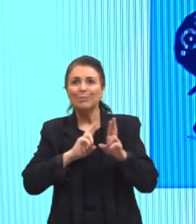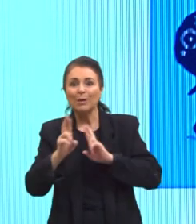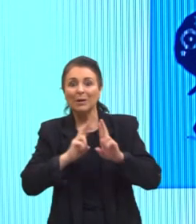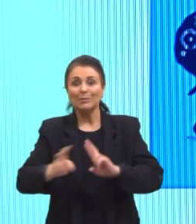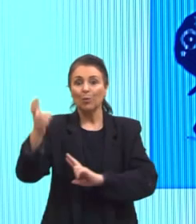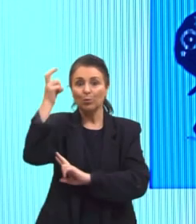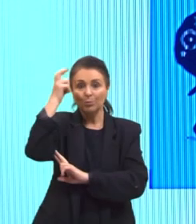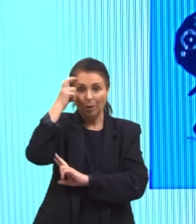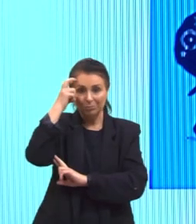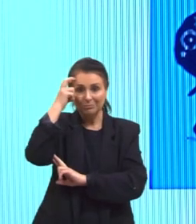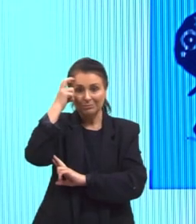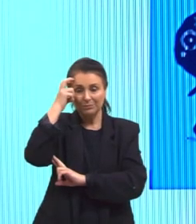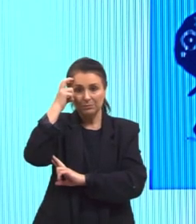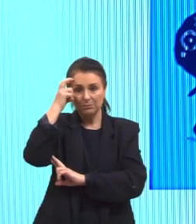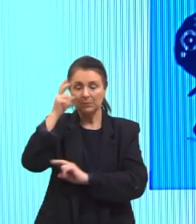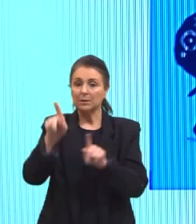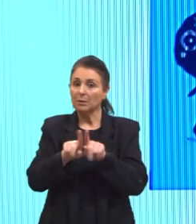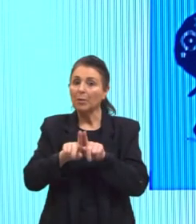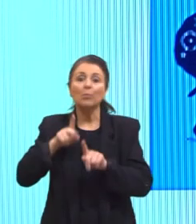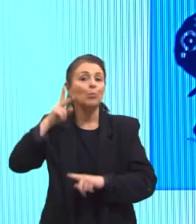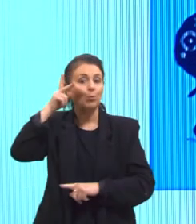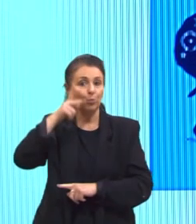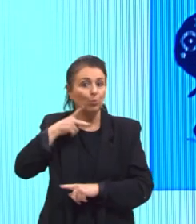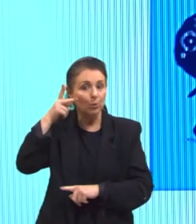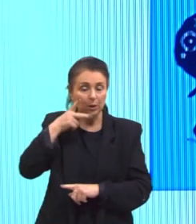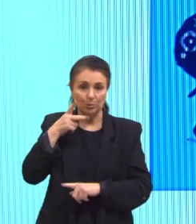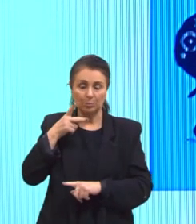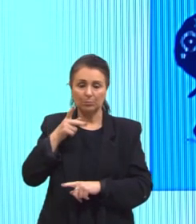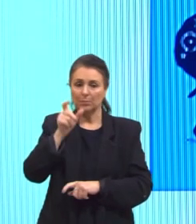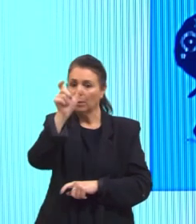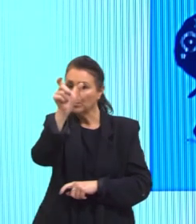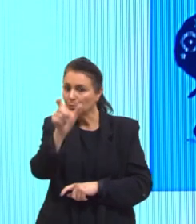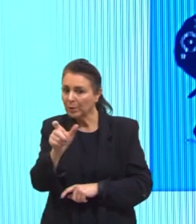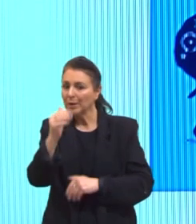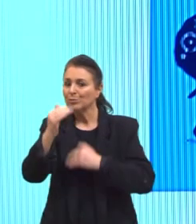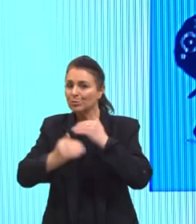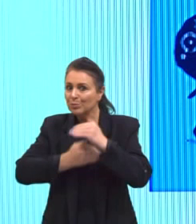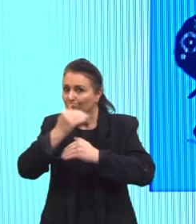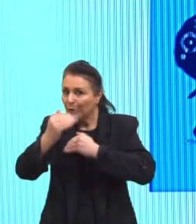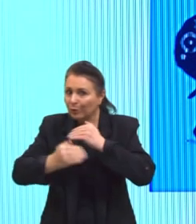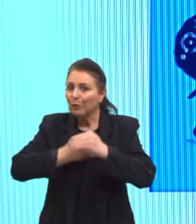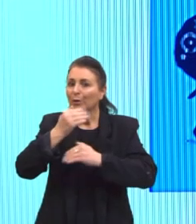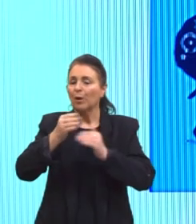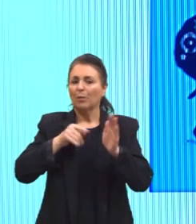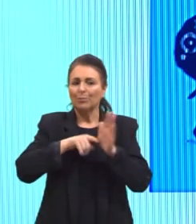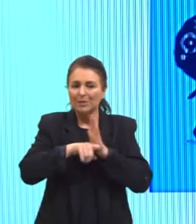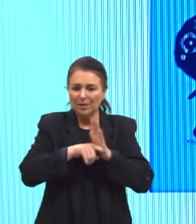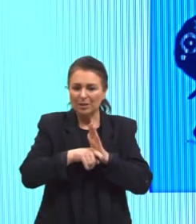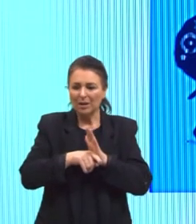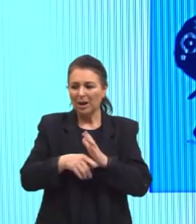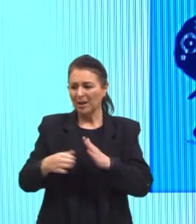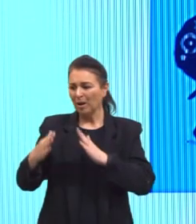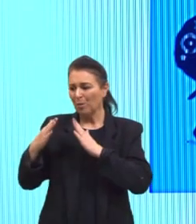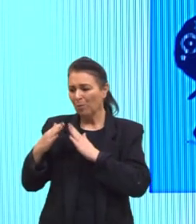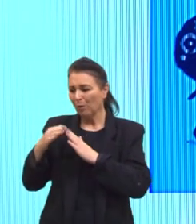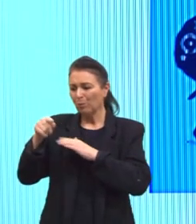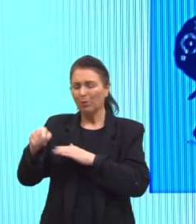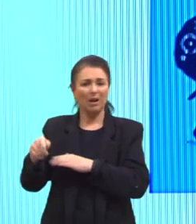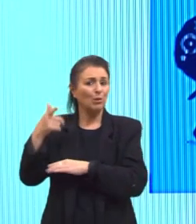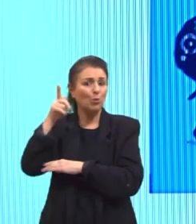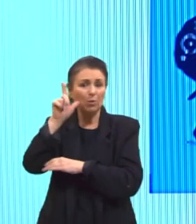exemplo nós temos algum alguma pessoa que quer desenvolver as suas pesquisas e aonde ela nasceu onde ela está não consegue